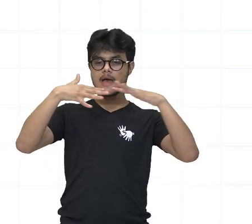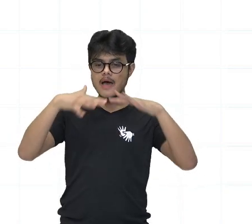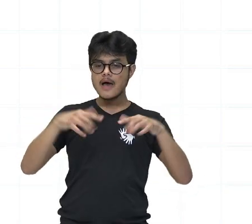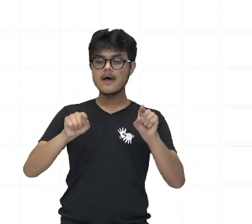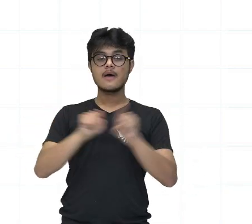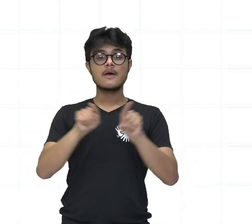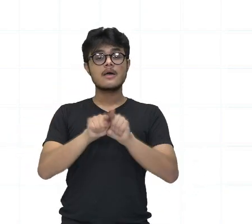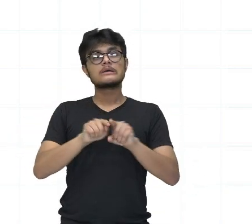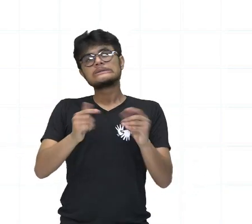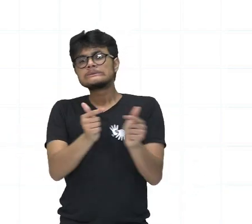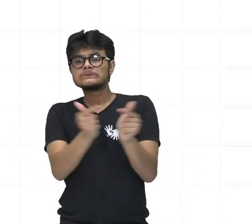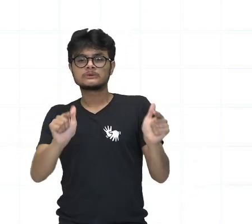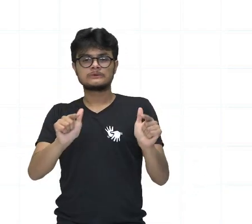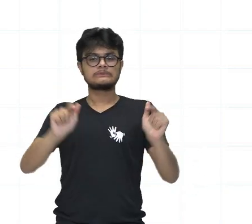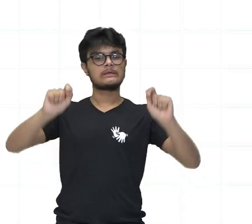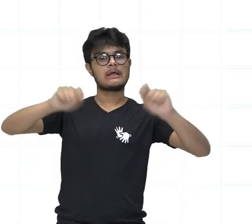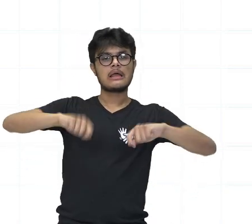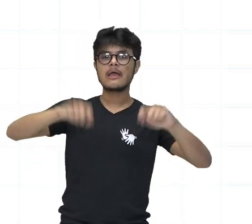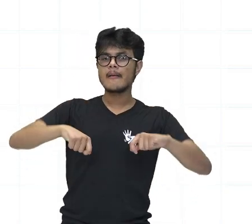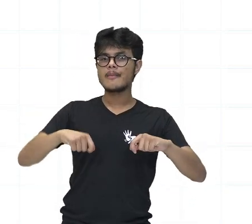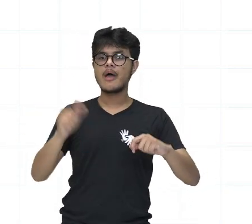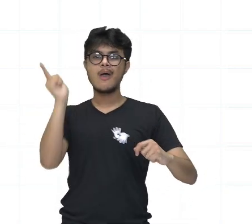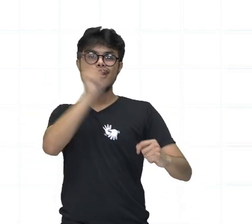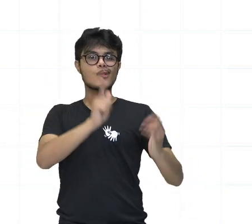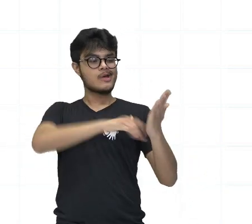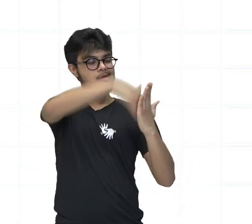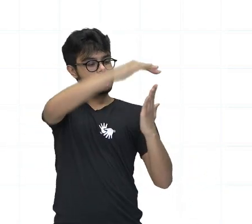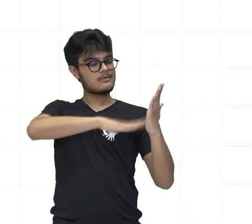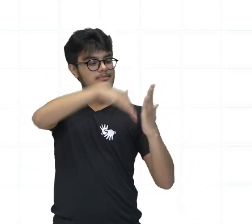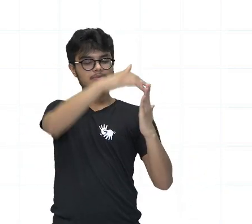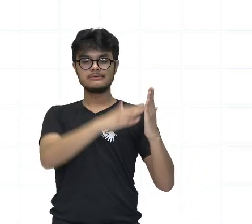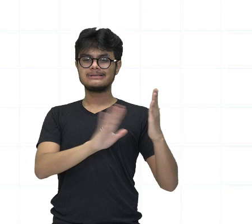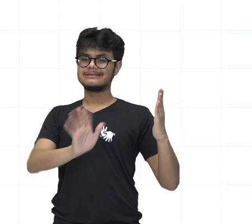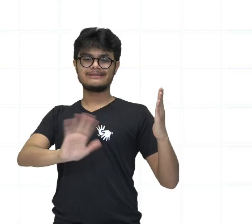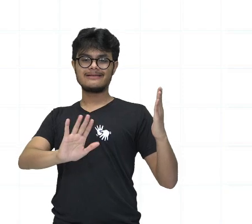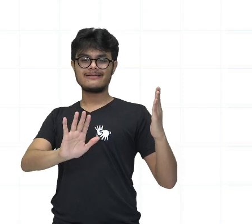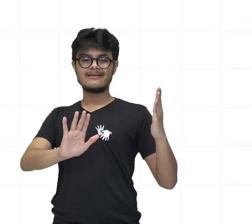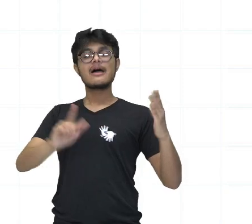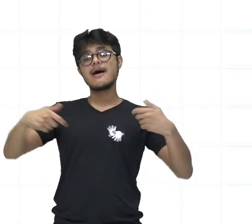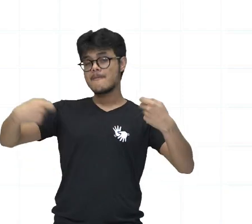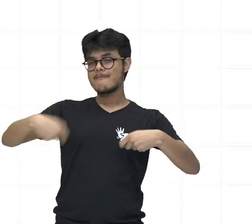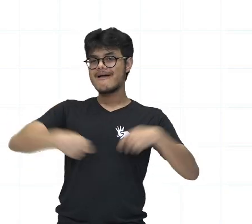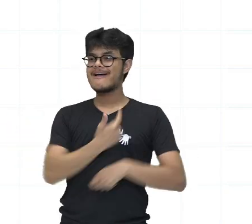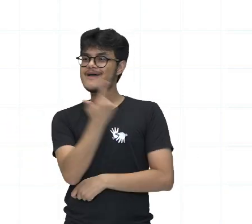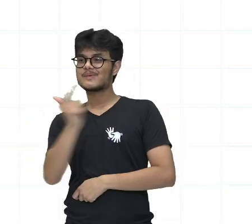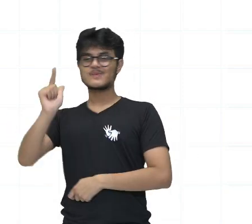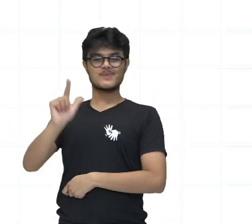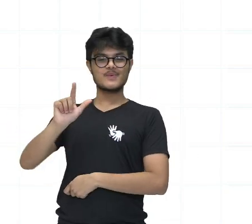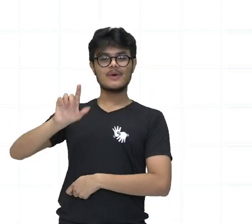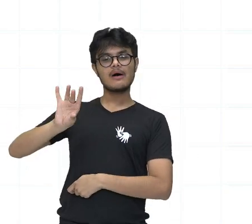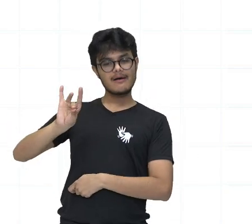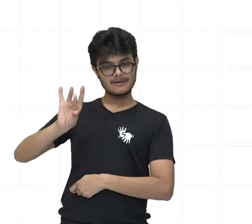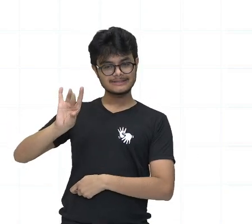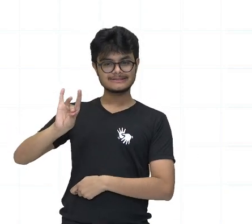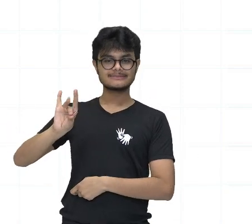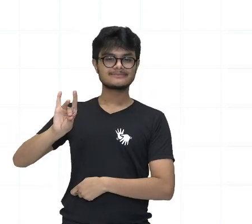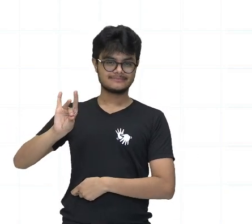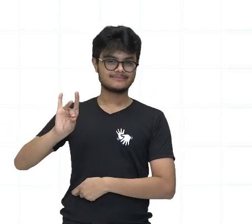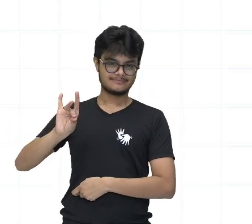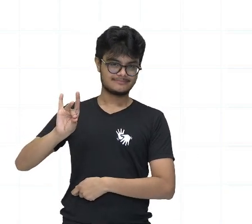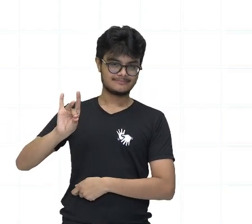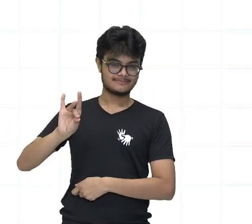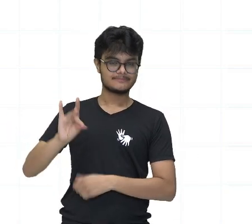si, ele não tem a capacidade de fixação necessária, seja qual for o tipo de suporte.